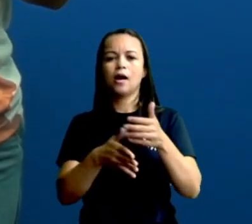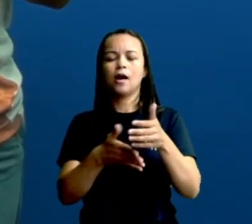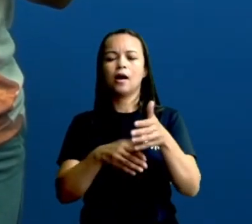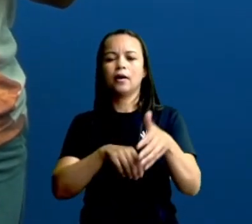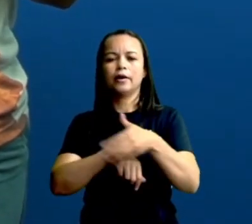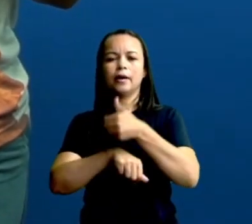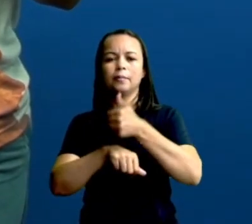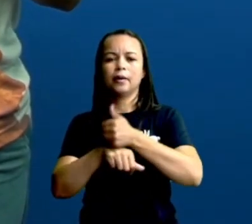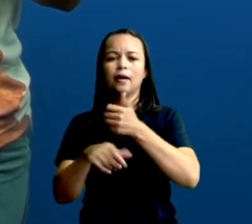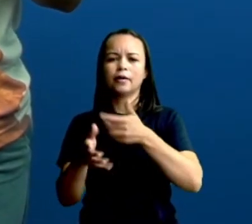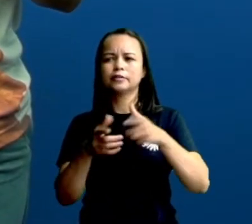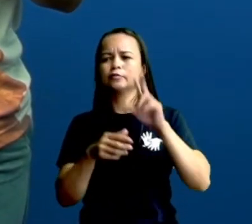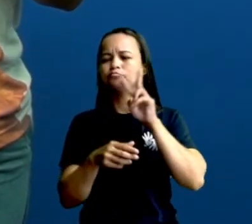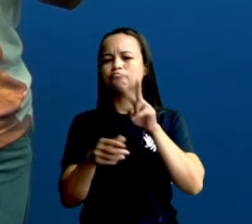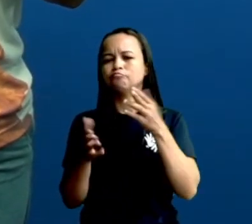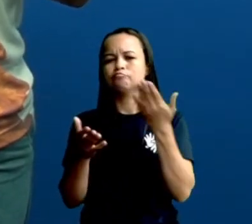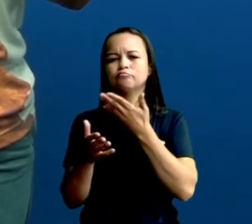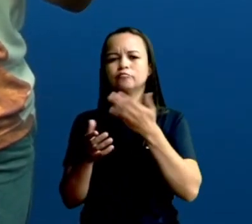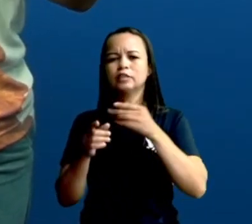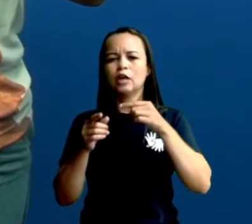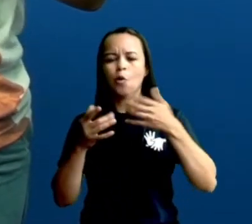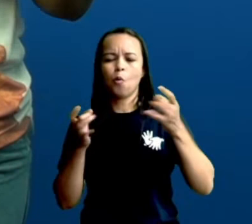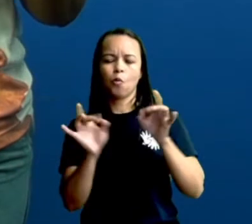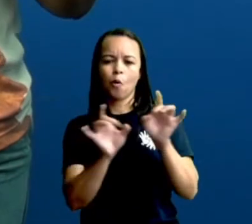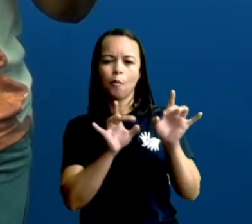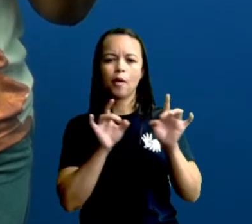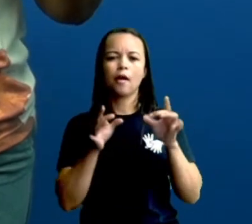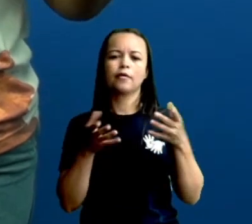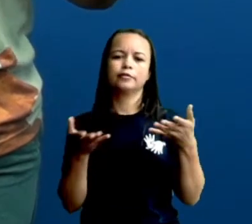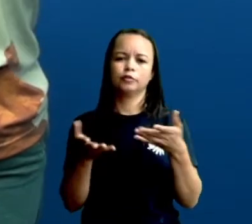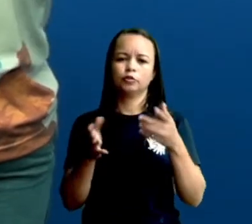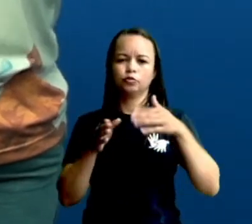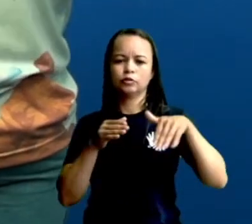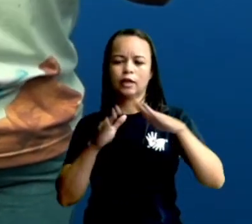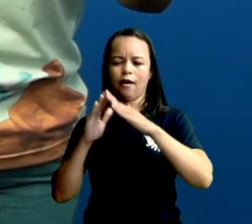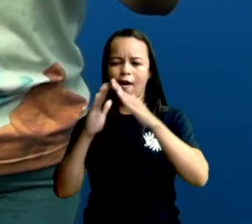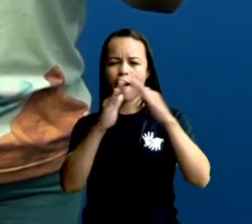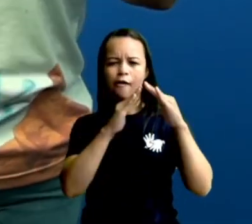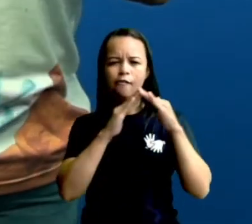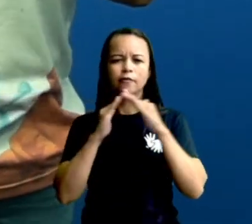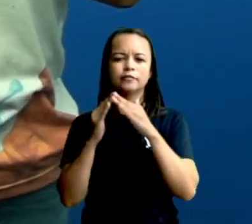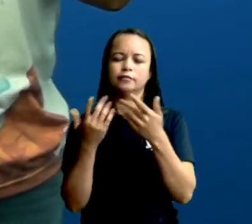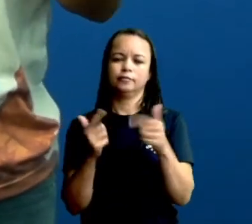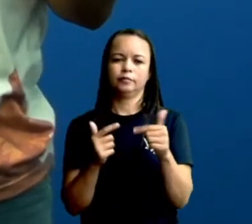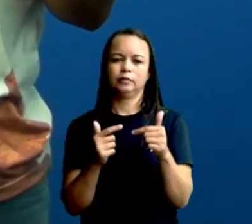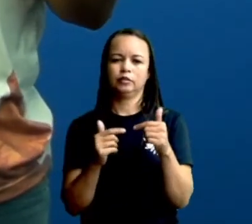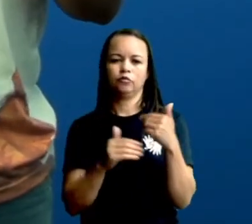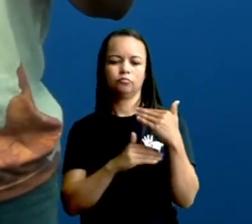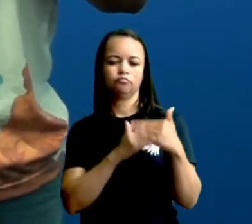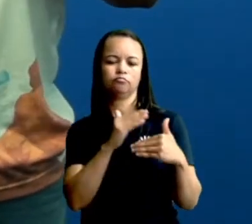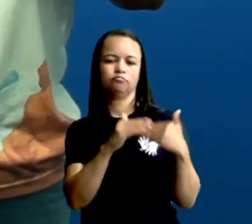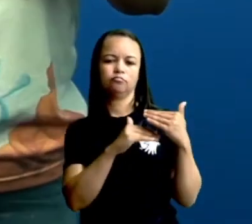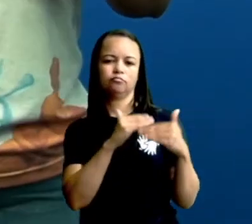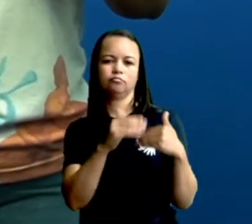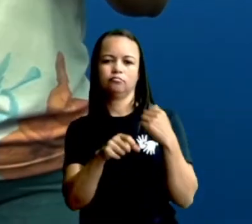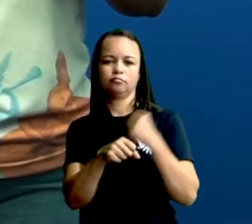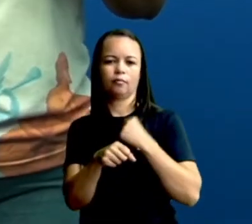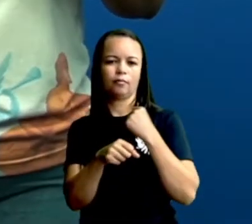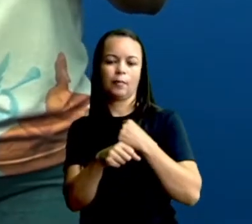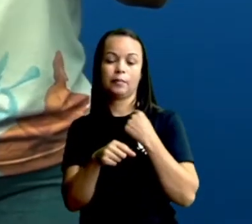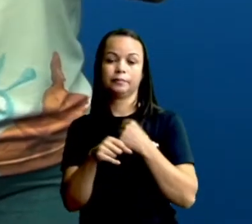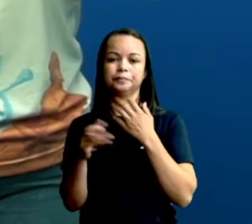que está ao redor, né, que hoje tem, você não via as casas que estão ao redor. Isso foi sendo construído aos poucos. E aí